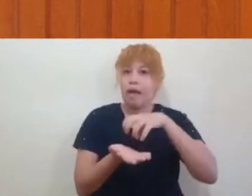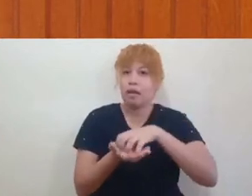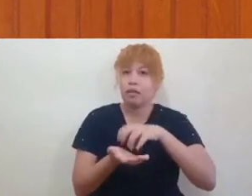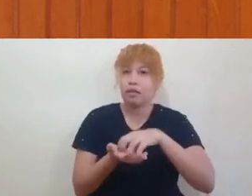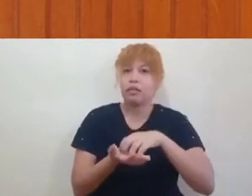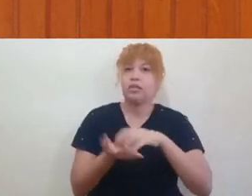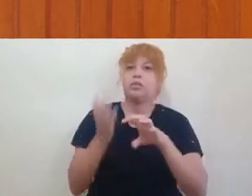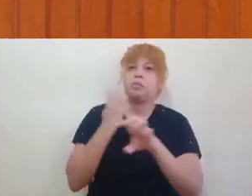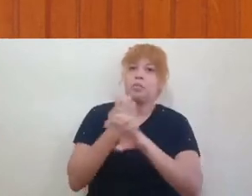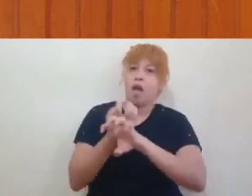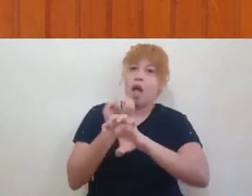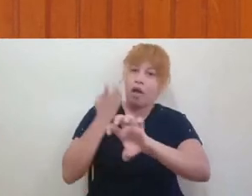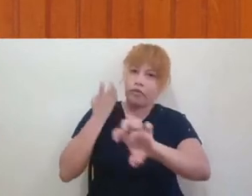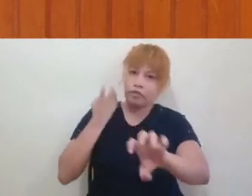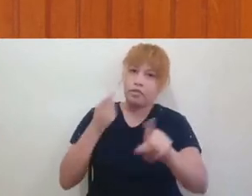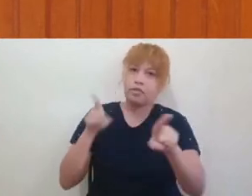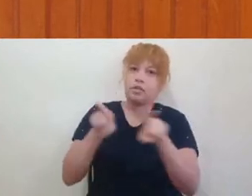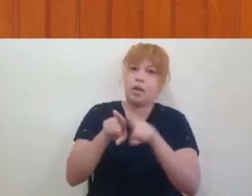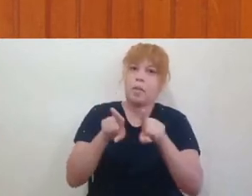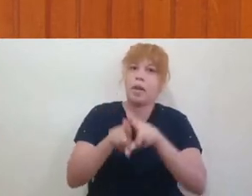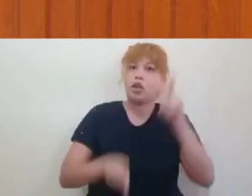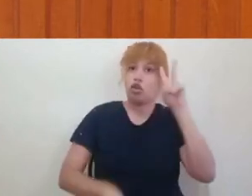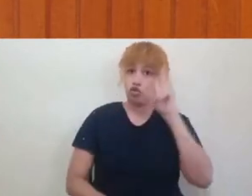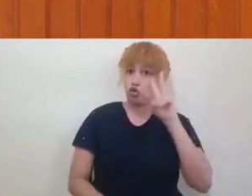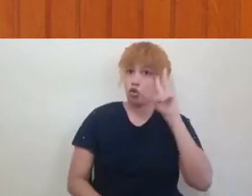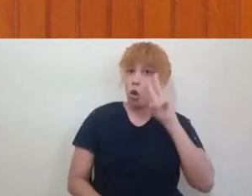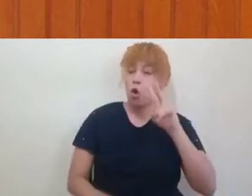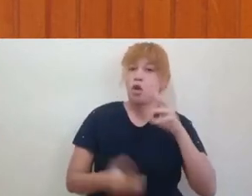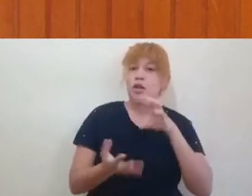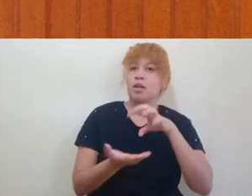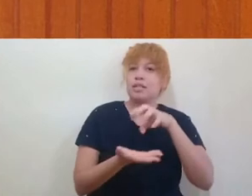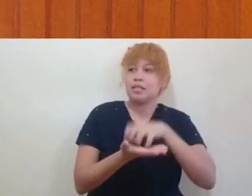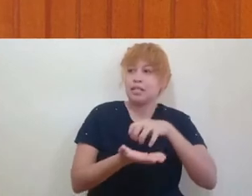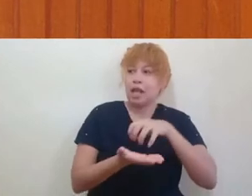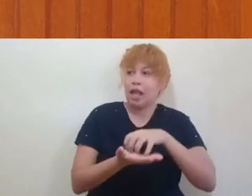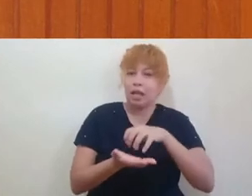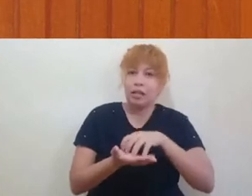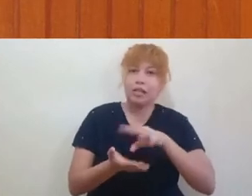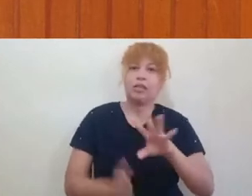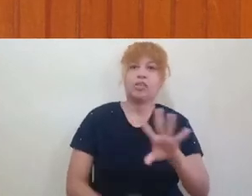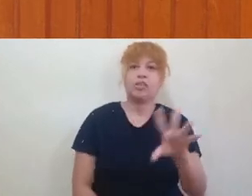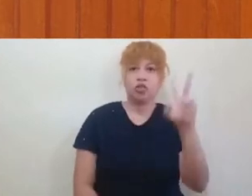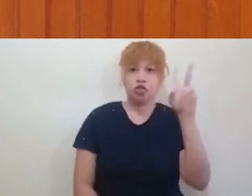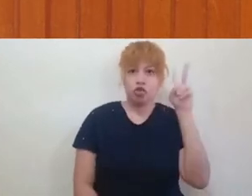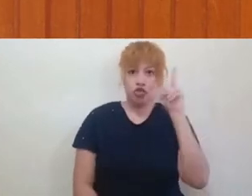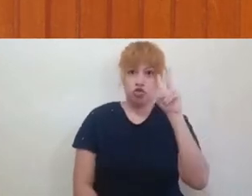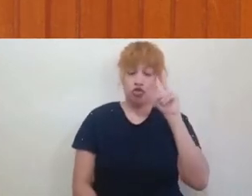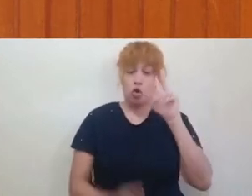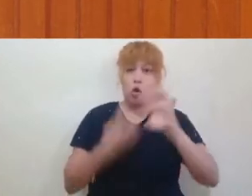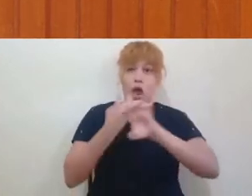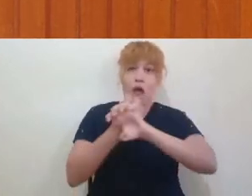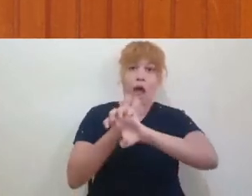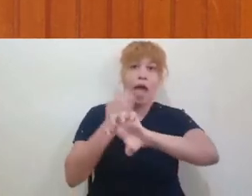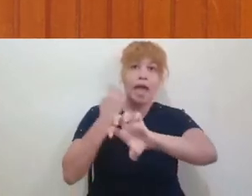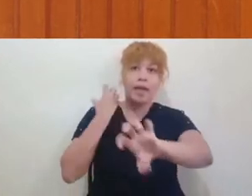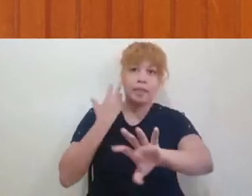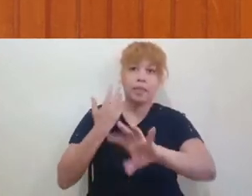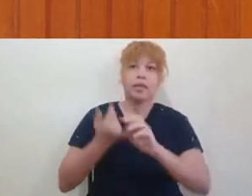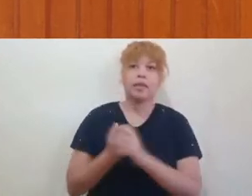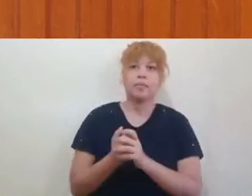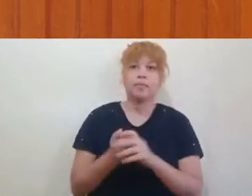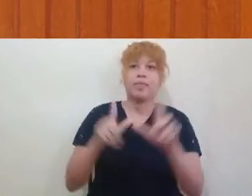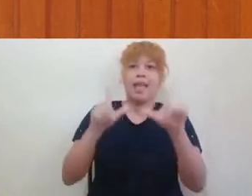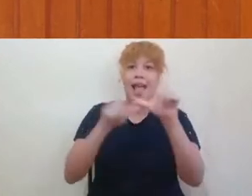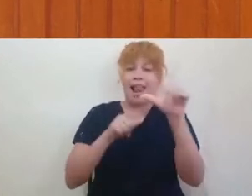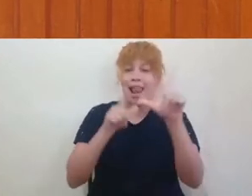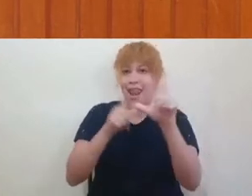Com muita honra e respeito, a Universidade Federal Rural de Pernambuco faz a projeção no telão dos nomes dos